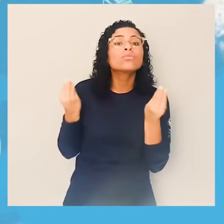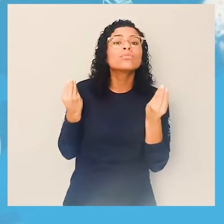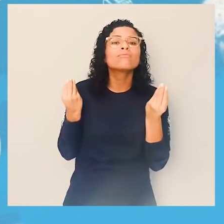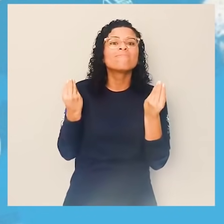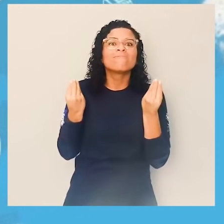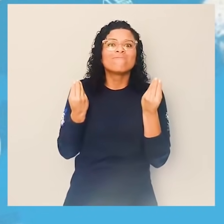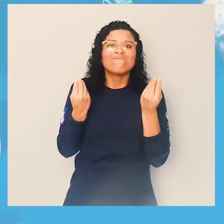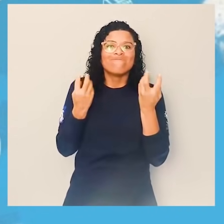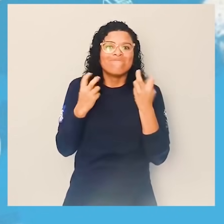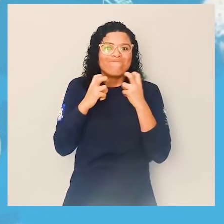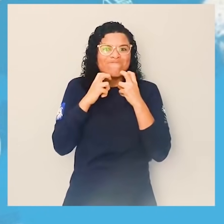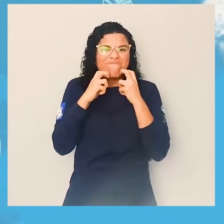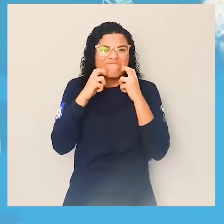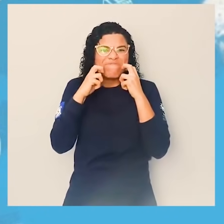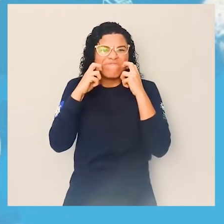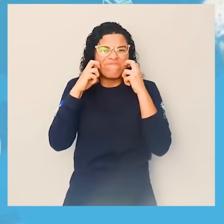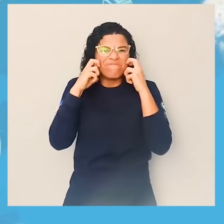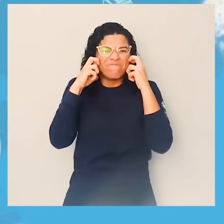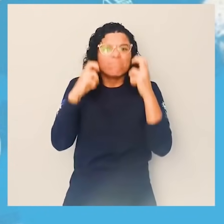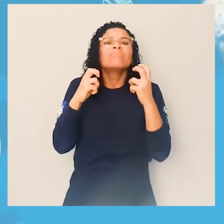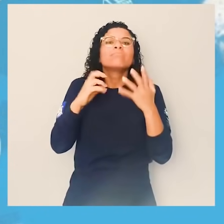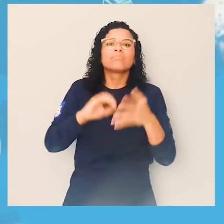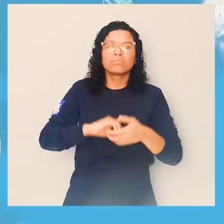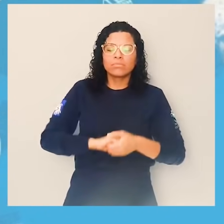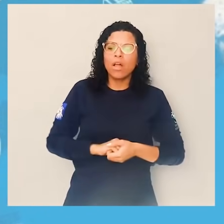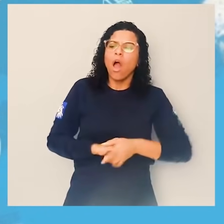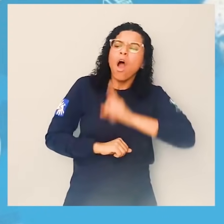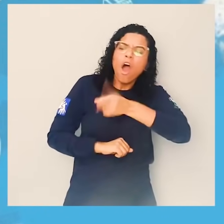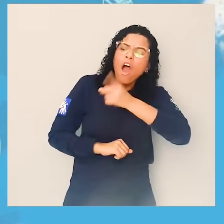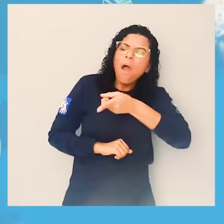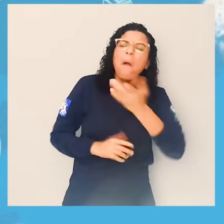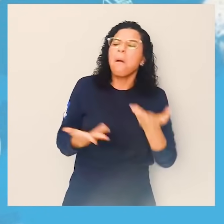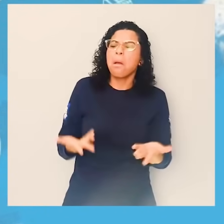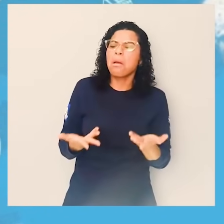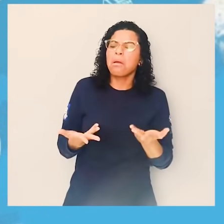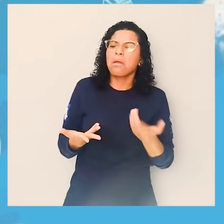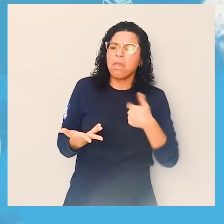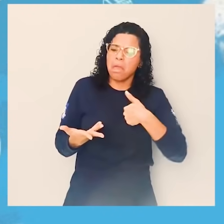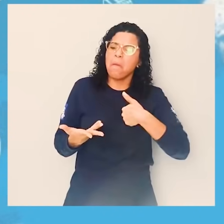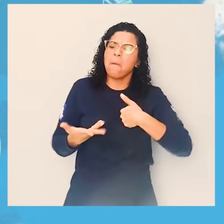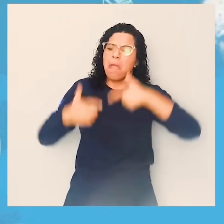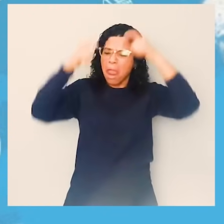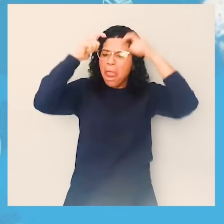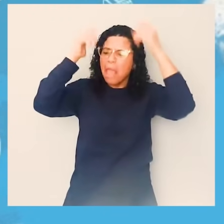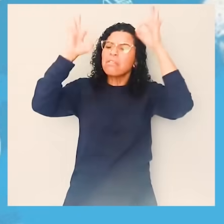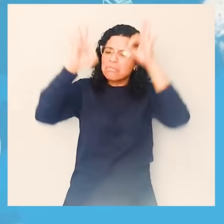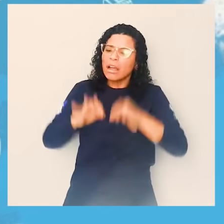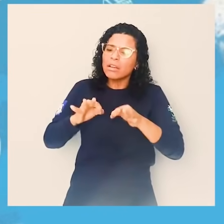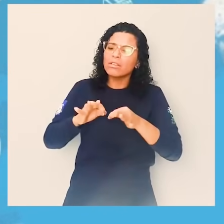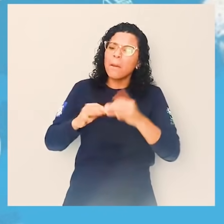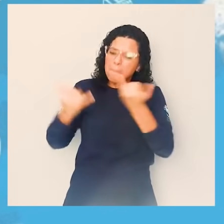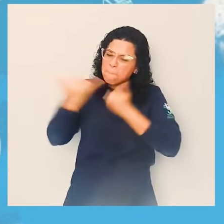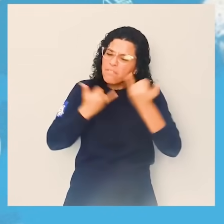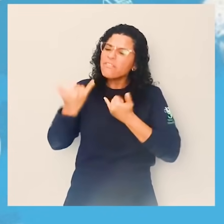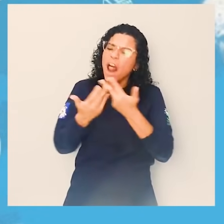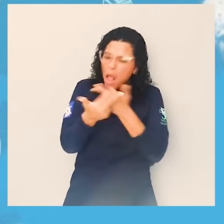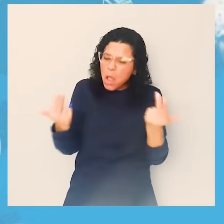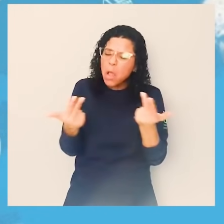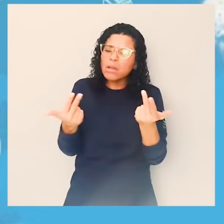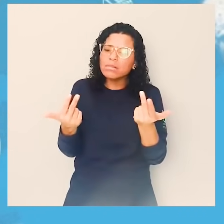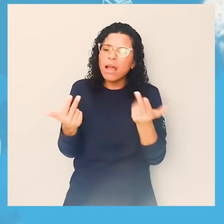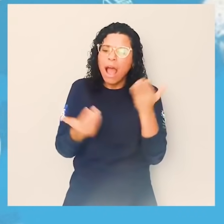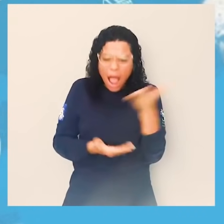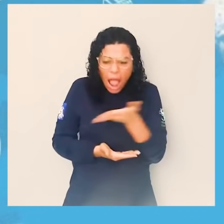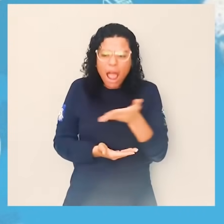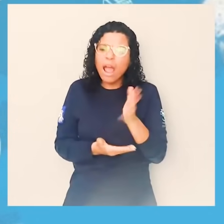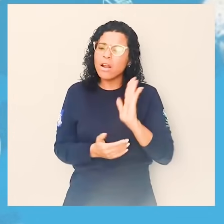de raiva e desmascarou. "Olha aqui, minha filha, eu sou o rei, sabia? Trate de dizer